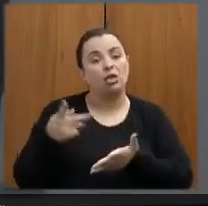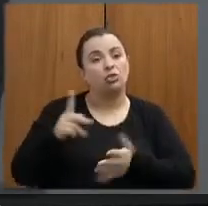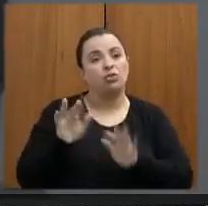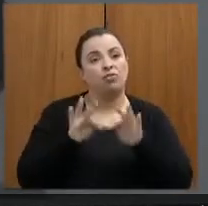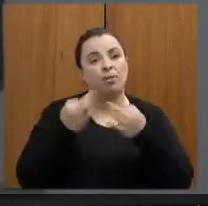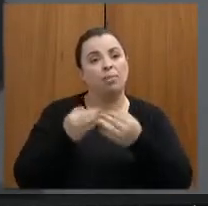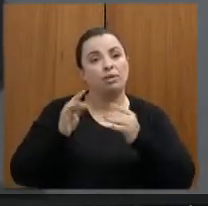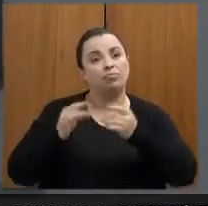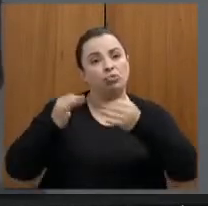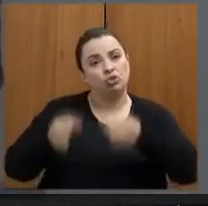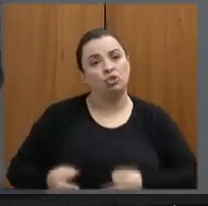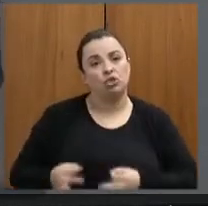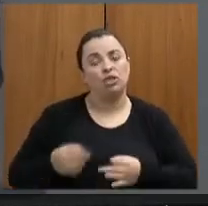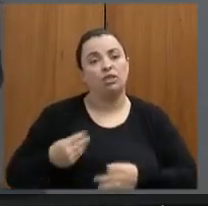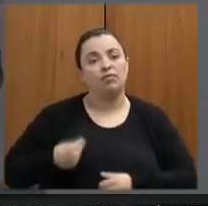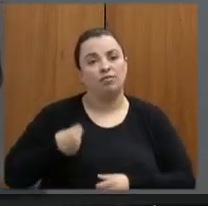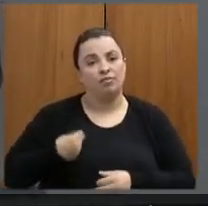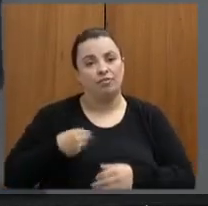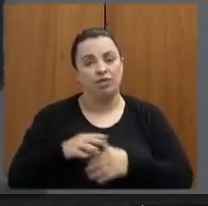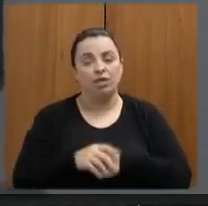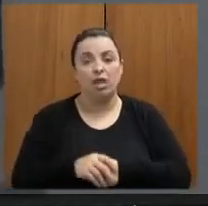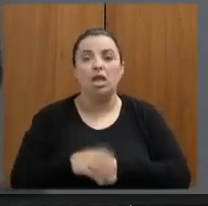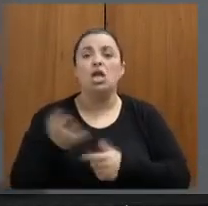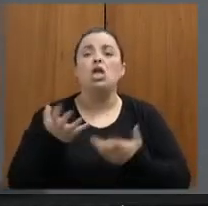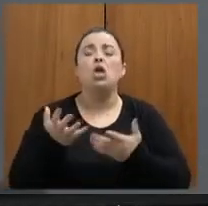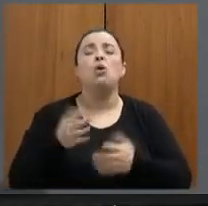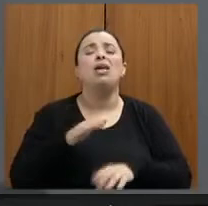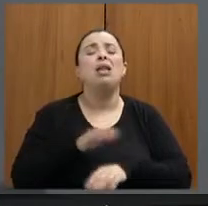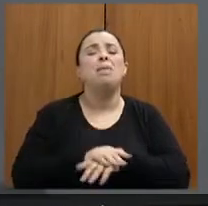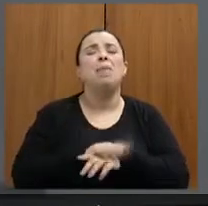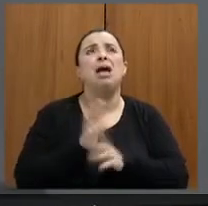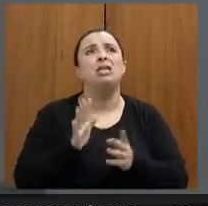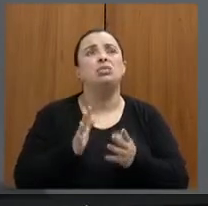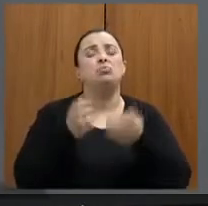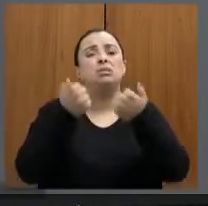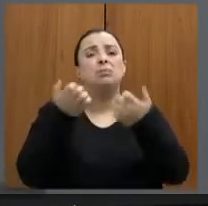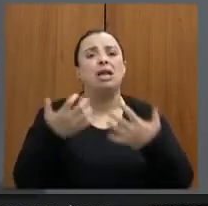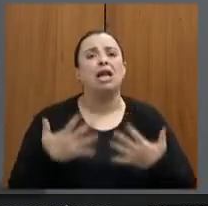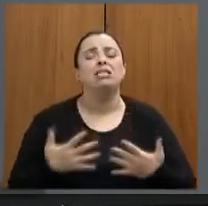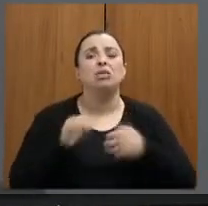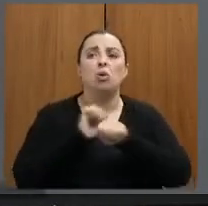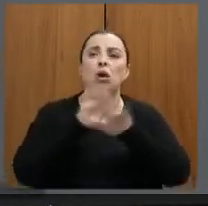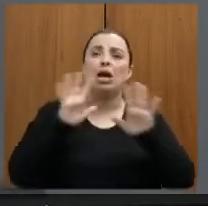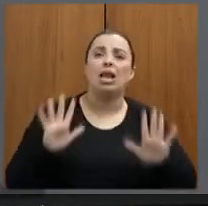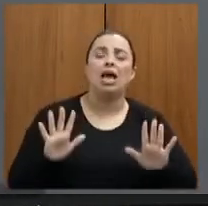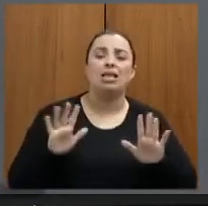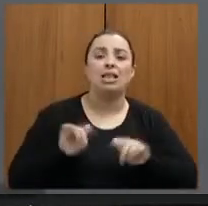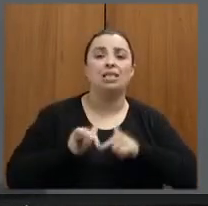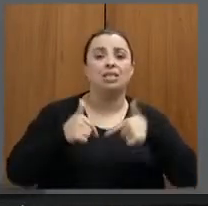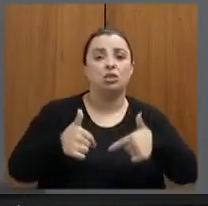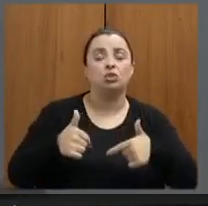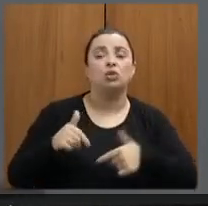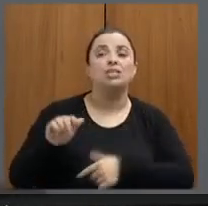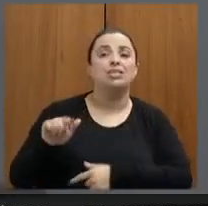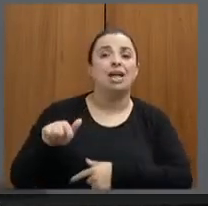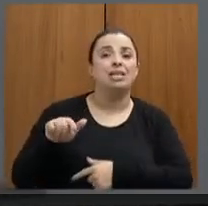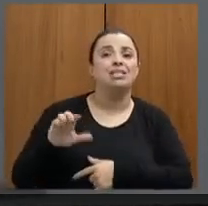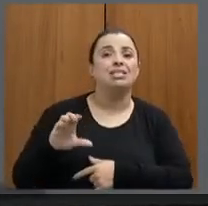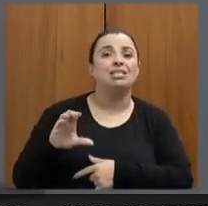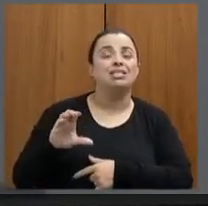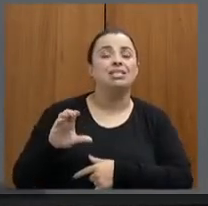um pouco mais assim um Panorama das ações têm sido feitas pela seapa e pelo governo de Minas em